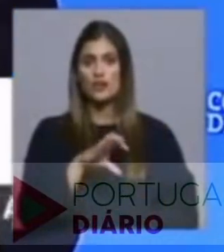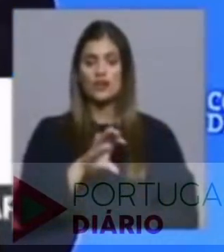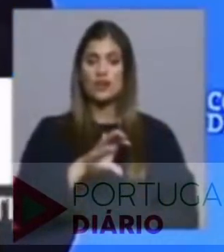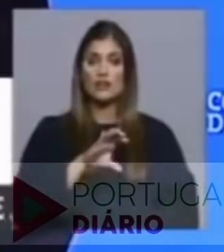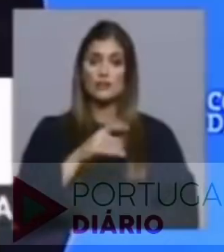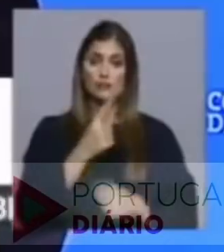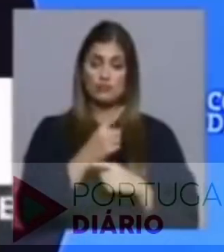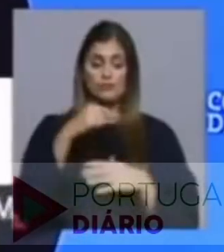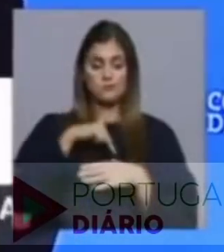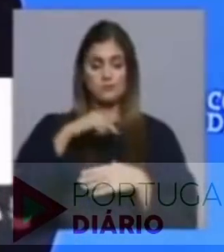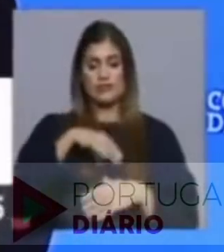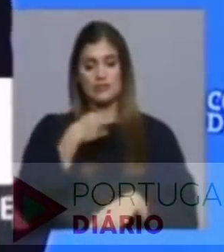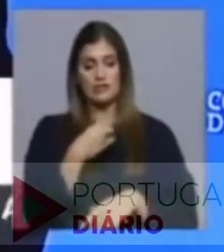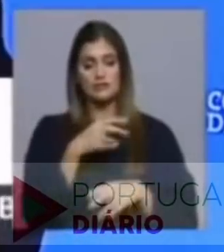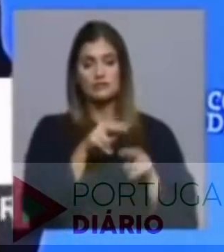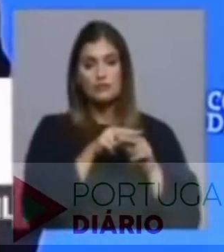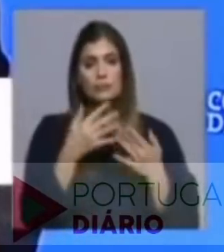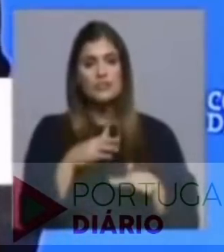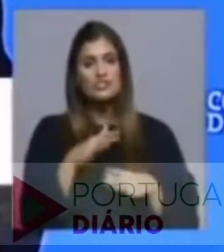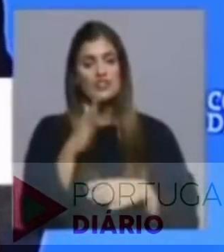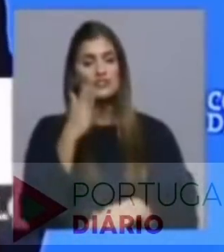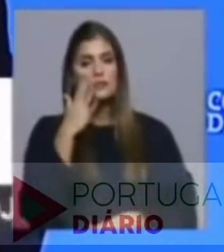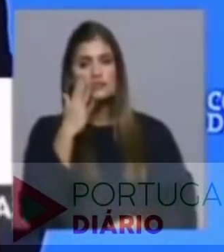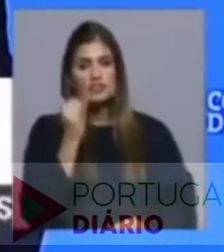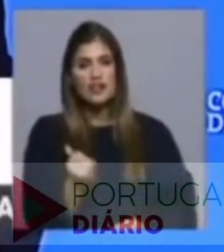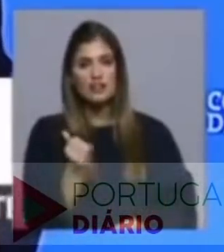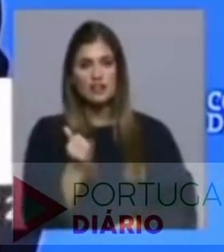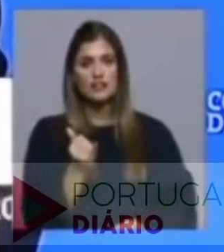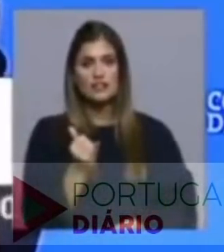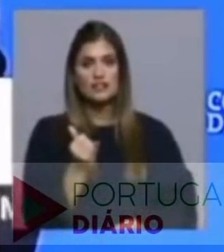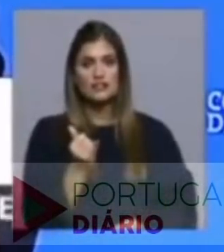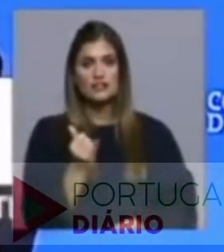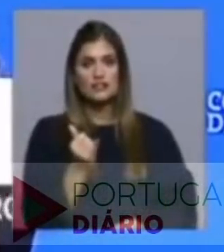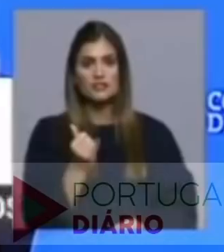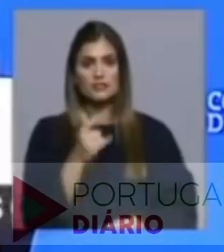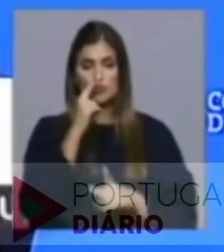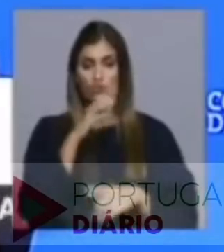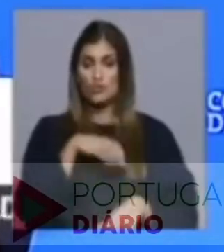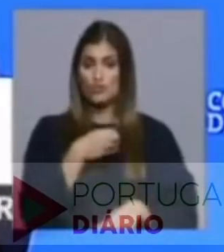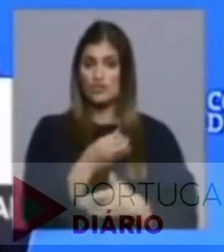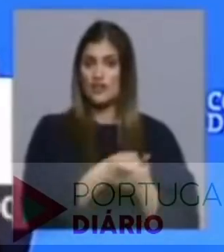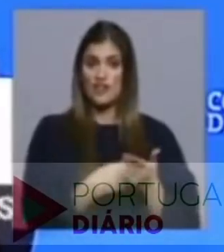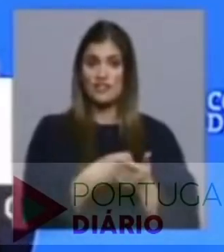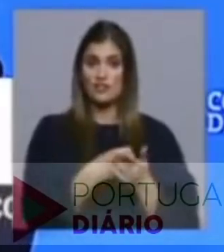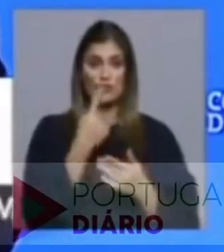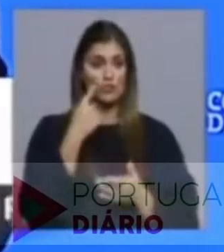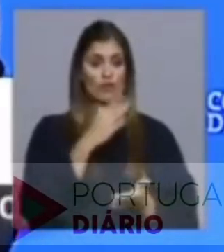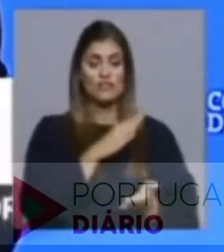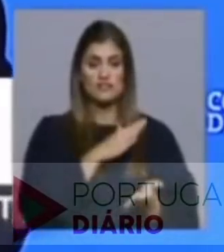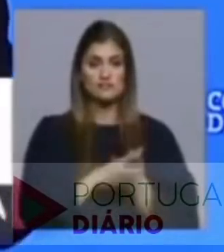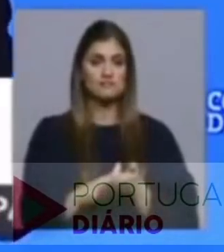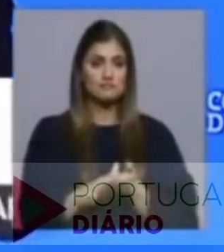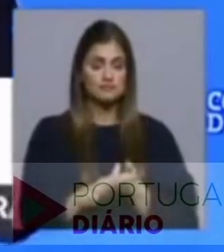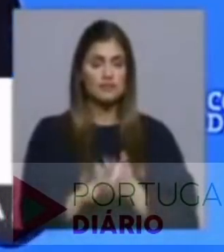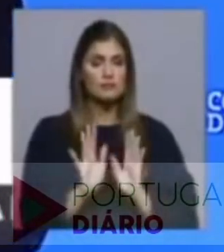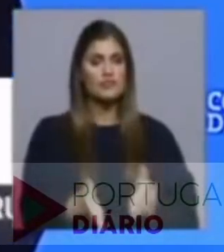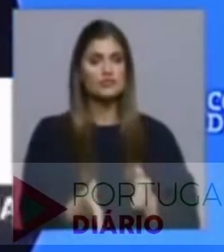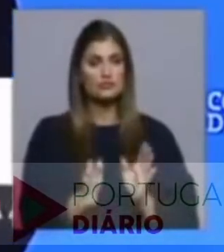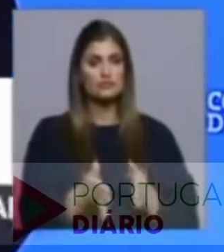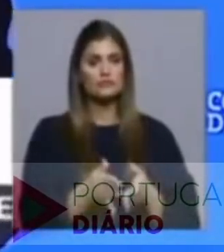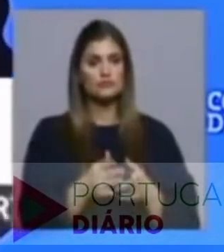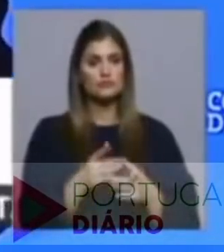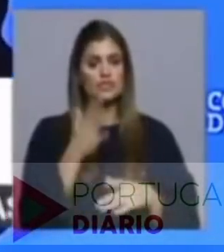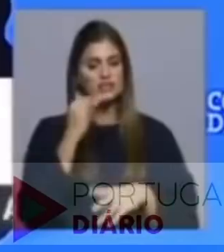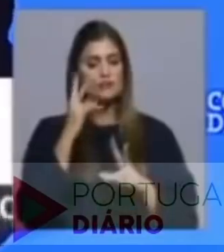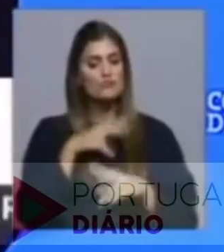testado, mas para irmos à procura dos assintomáticos desconhecidos que temos que procurar